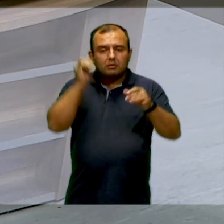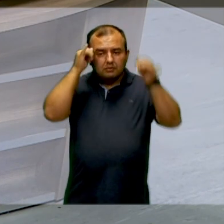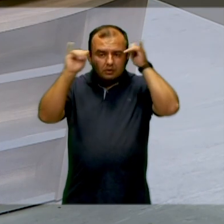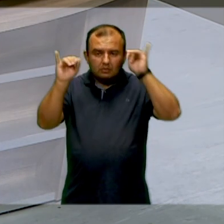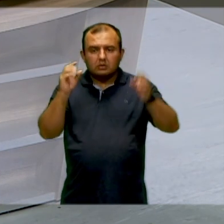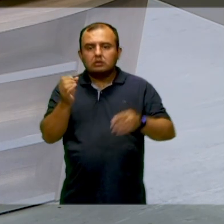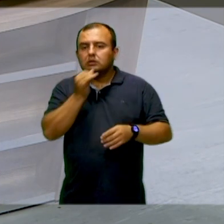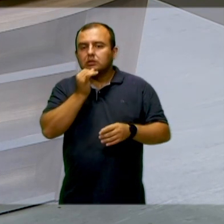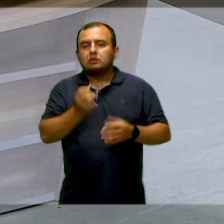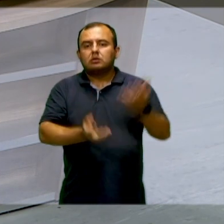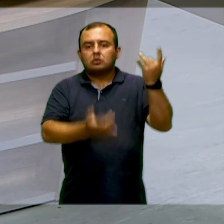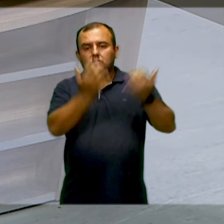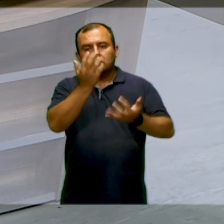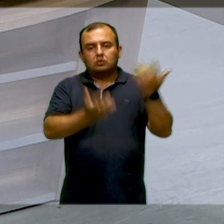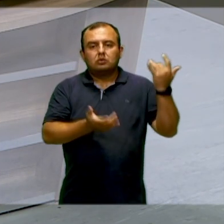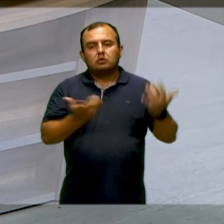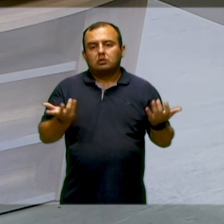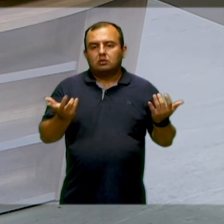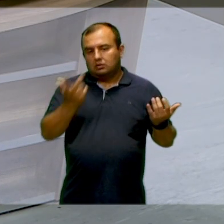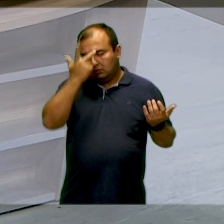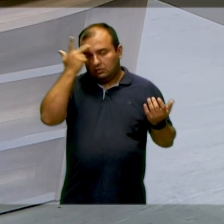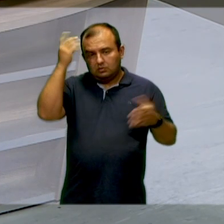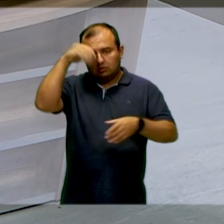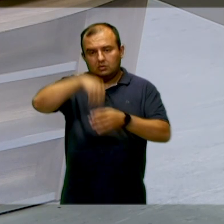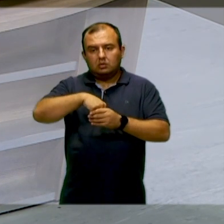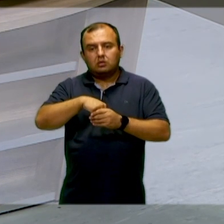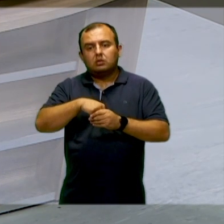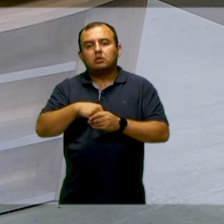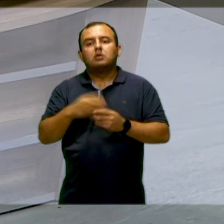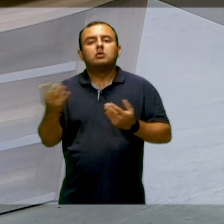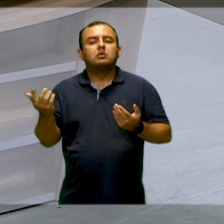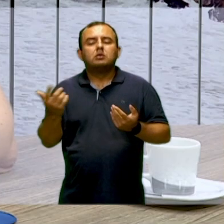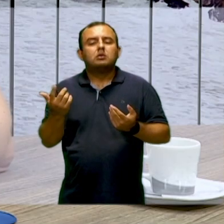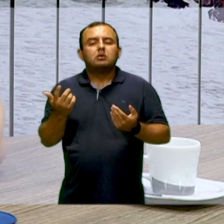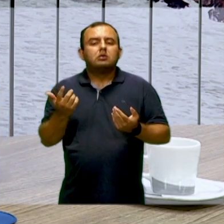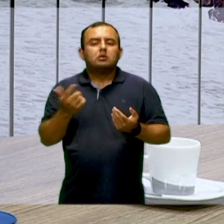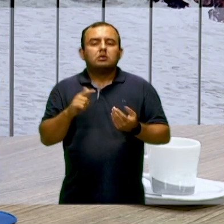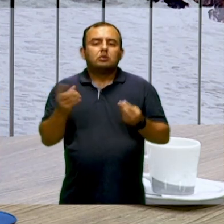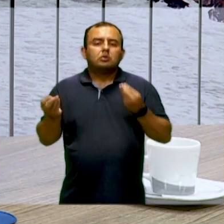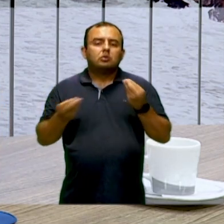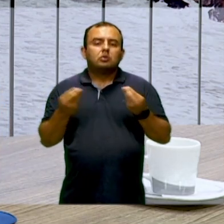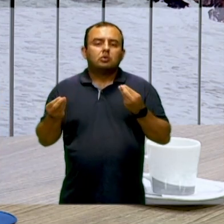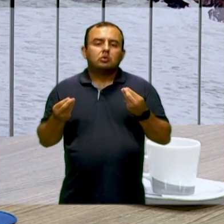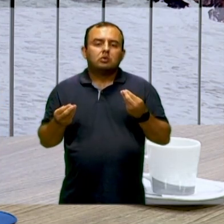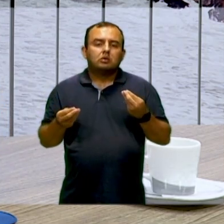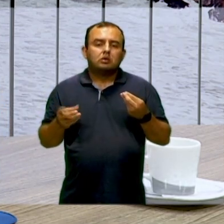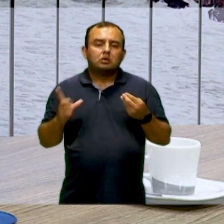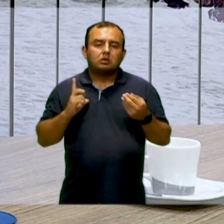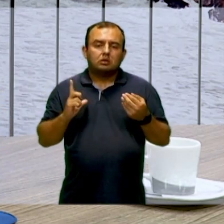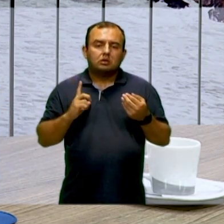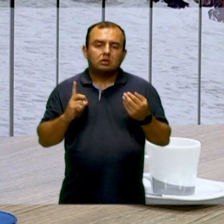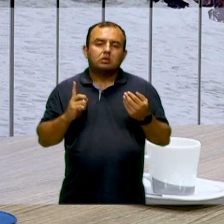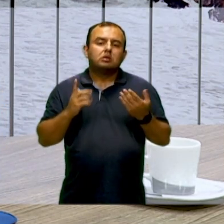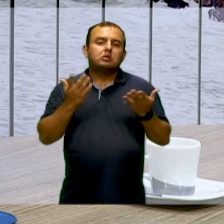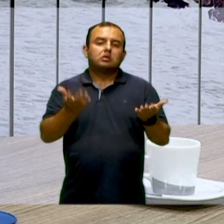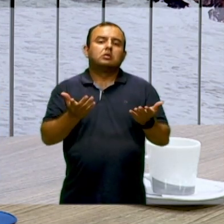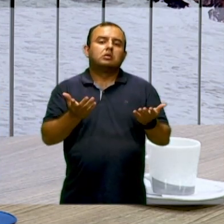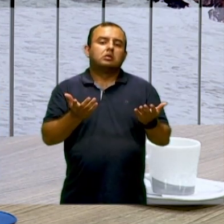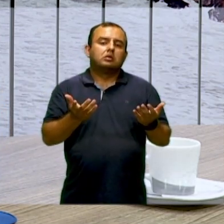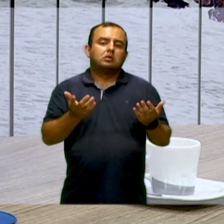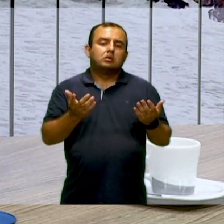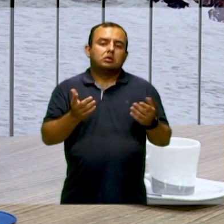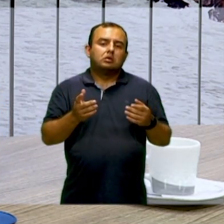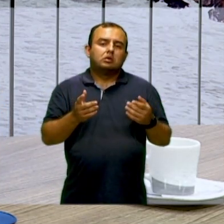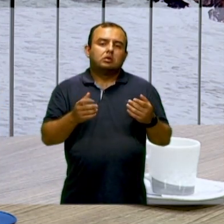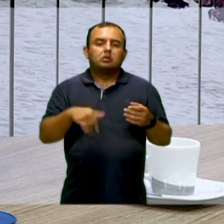por exemplo, pega fogo ali e as pessoas estiverem ali dentro, a gente não sabe dizer, olha, tem na tua mão tu pode levar uma obra, ninguém